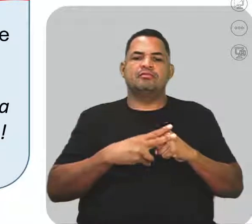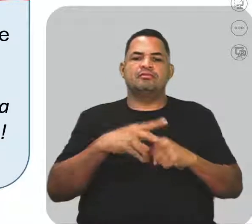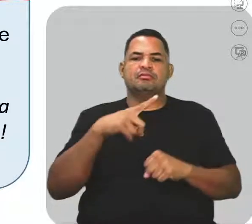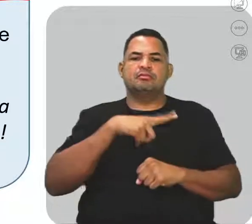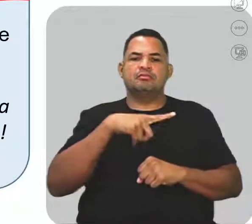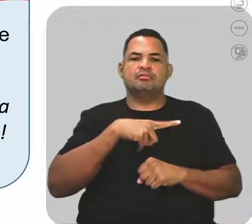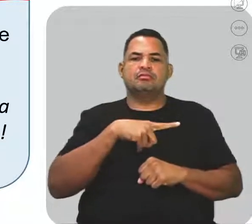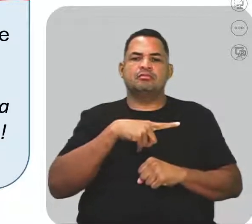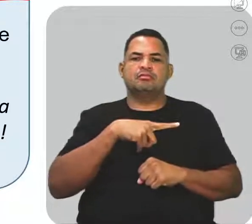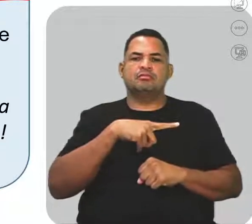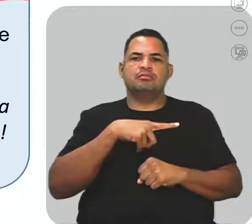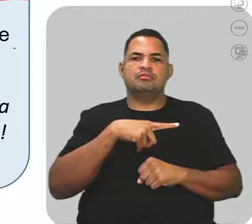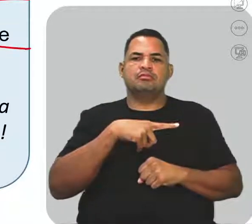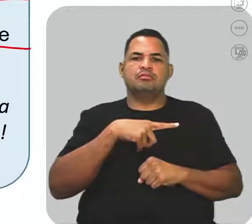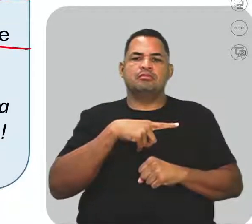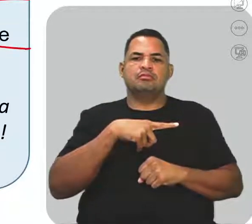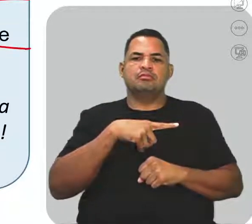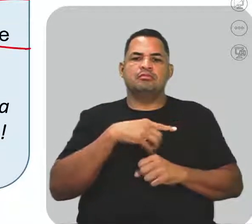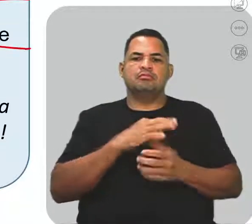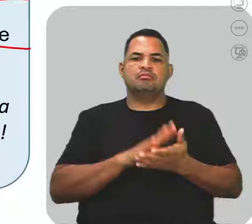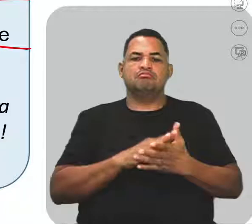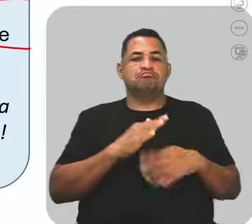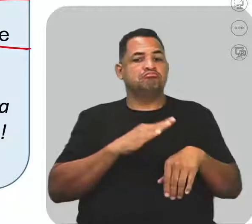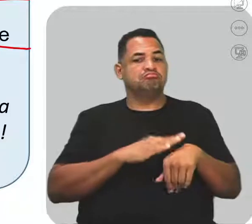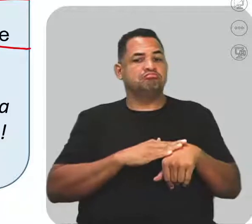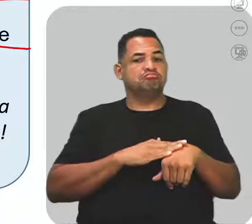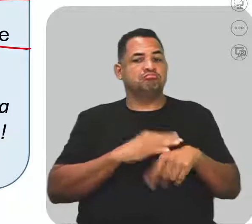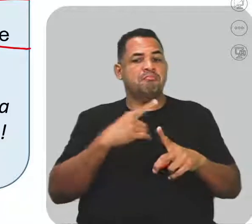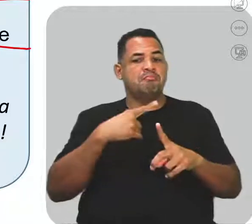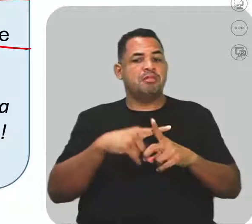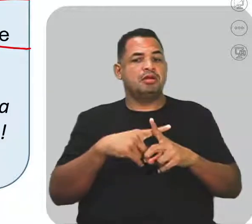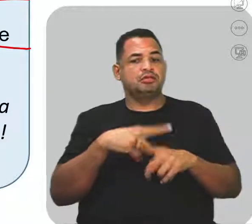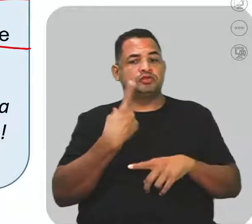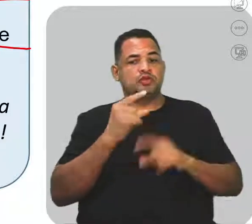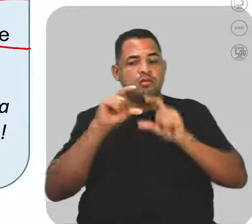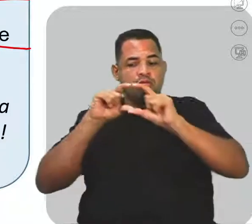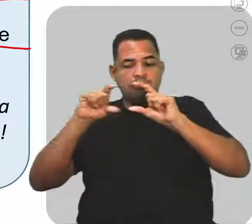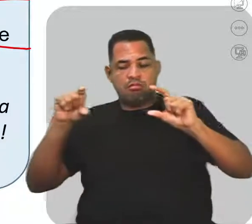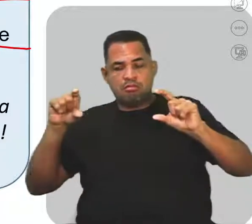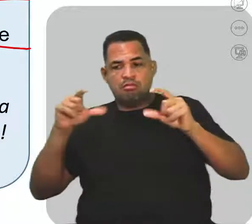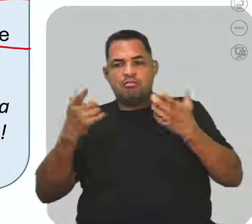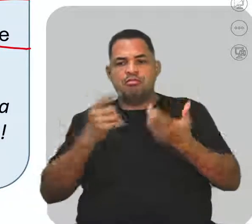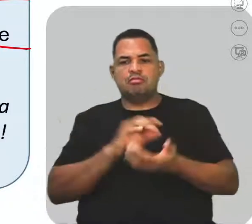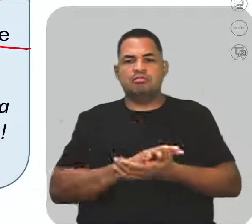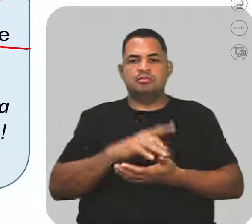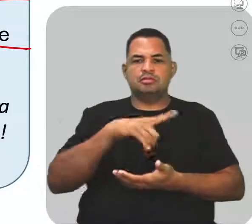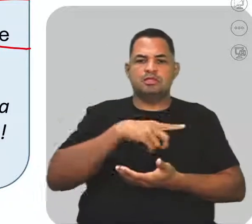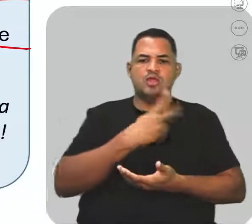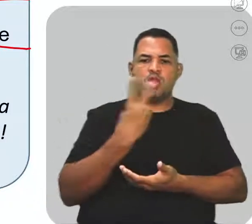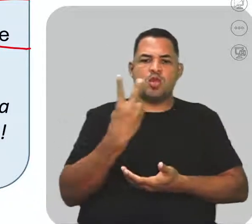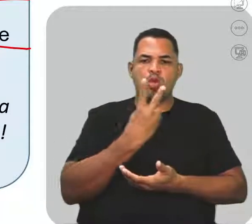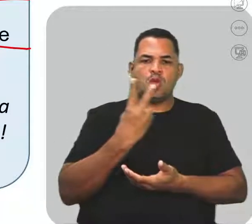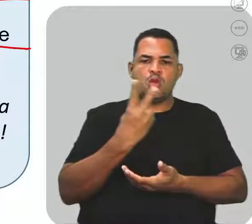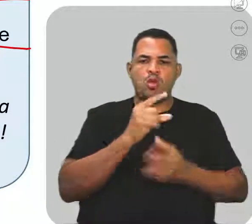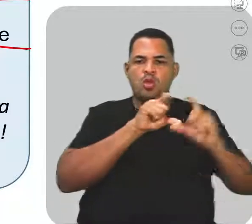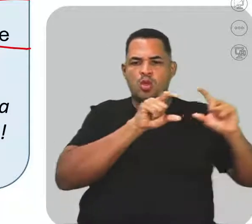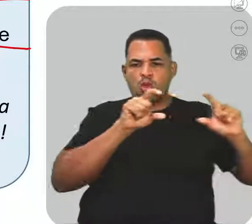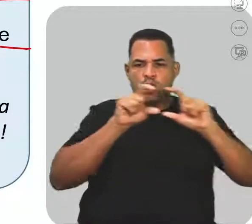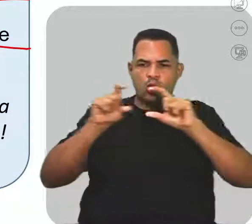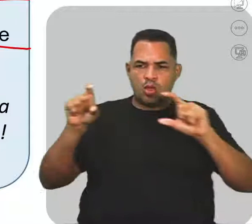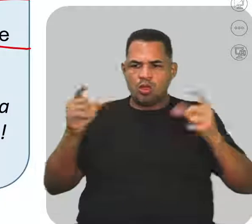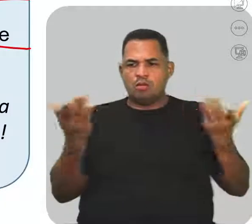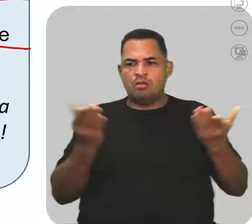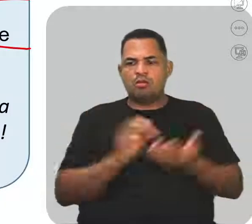contém aí mais de uma oração, né? Se ele tem um verbo, tem uma oração. Se tem dois verbos, duas